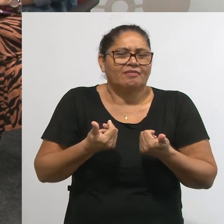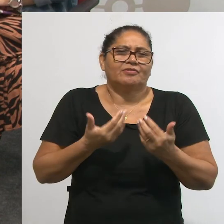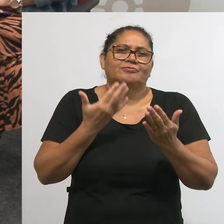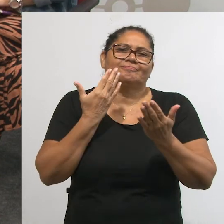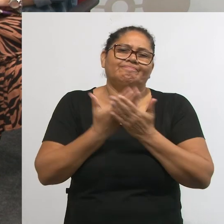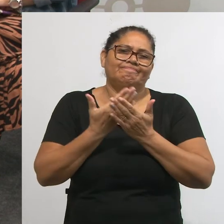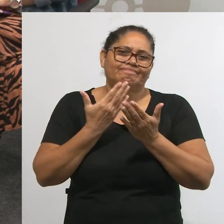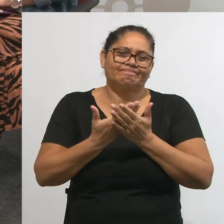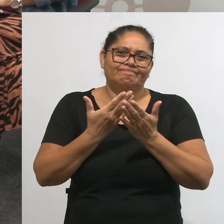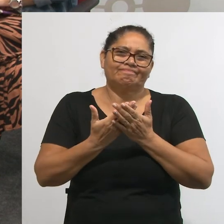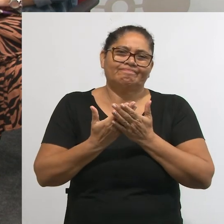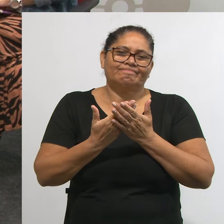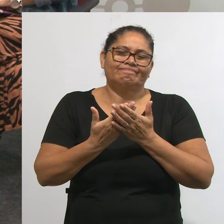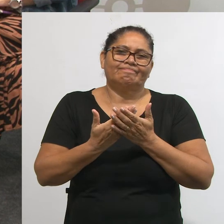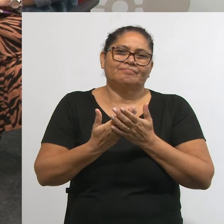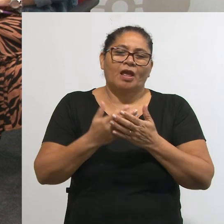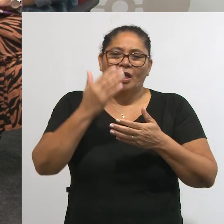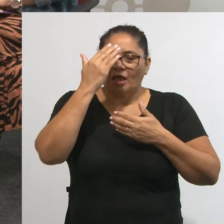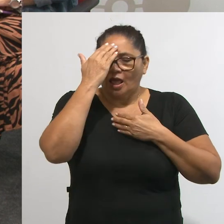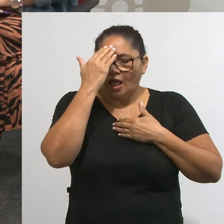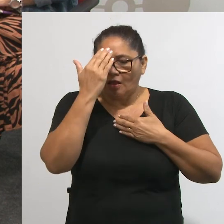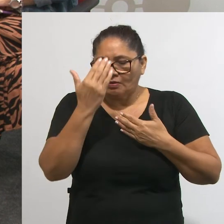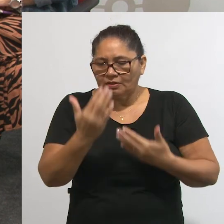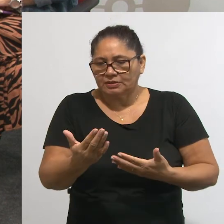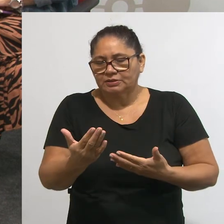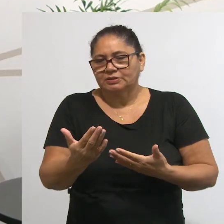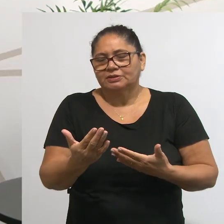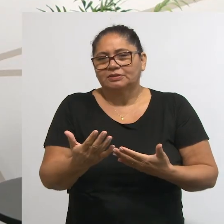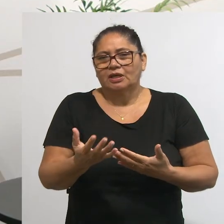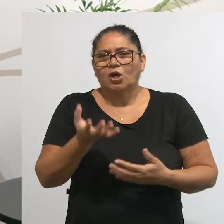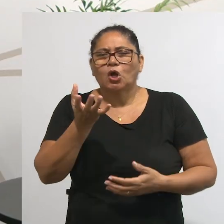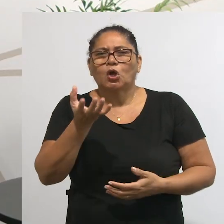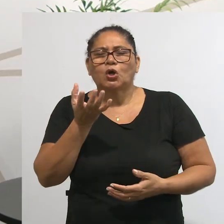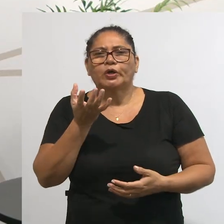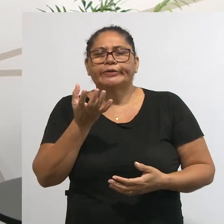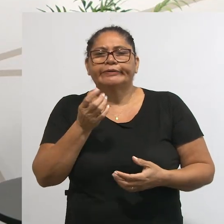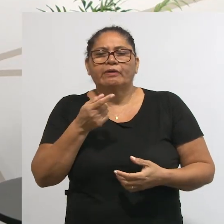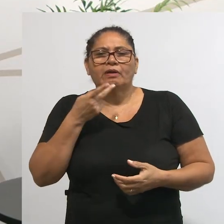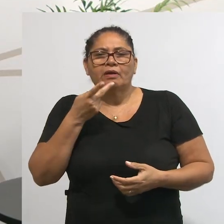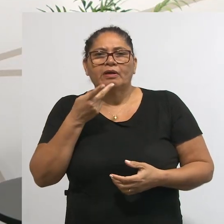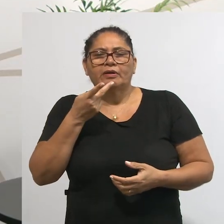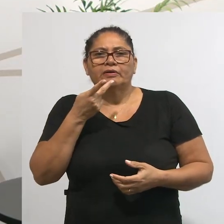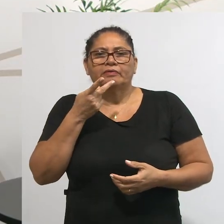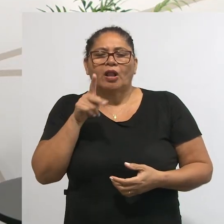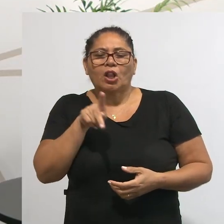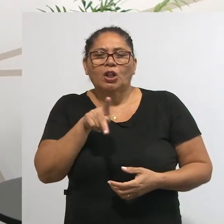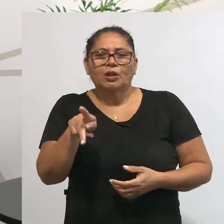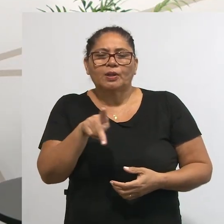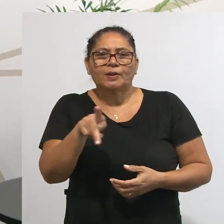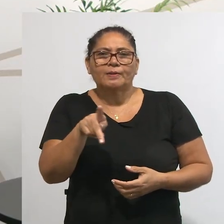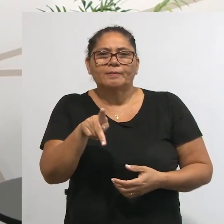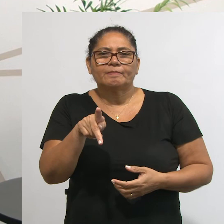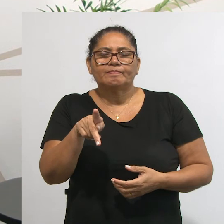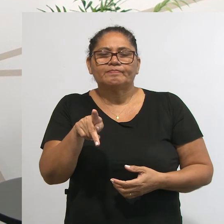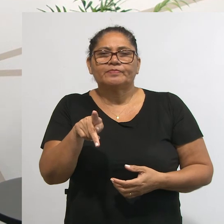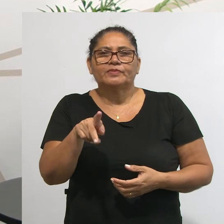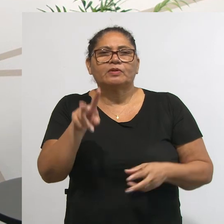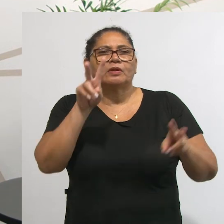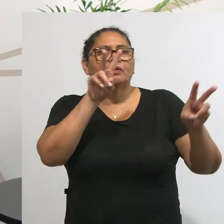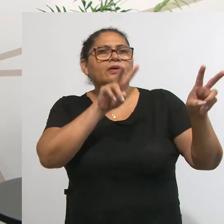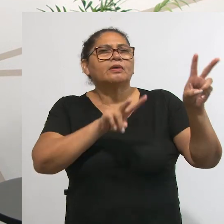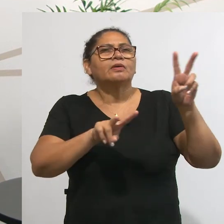aula. Muito obrigada por sua participação. Eu que agradeço, eu só queria acrescentar na parte do professor, para